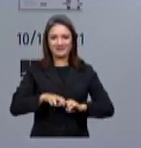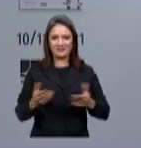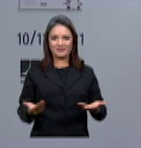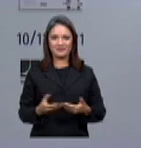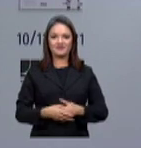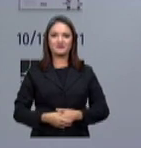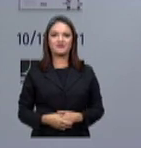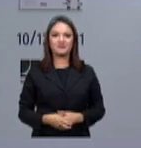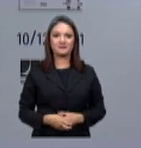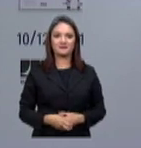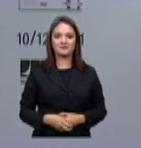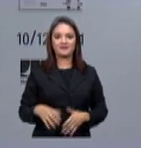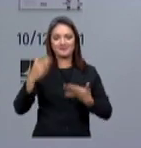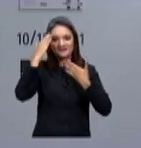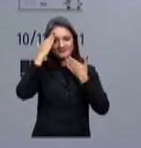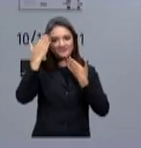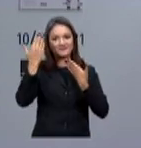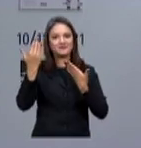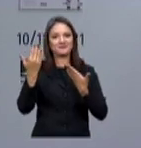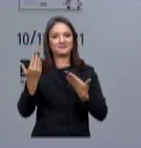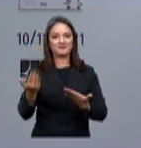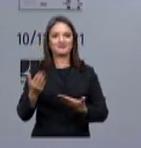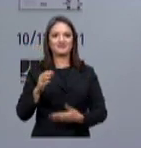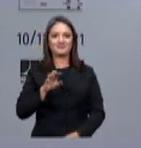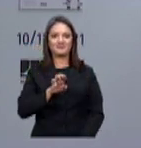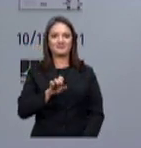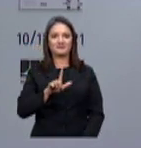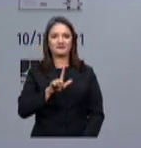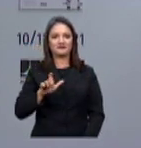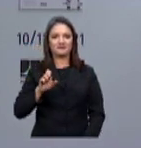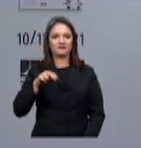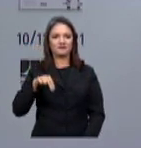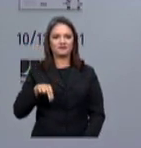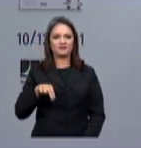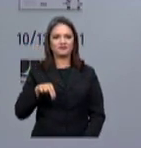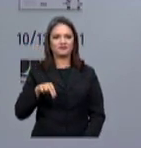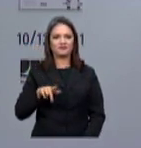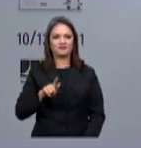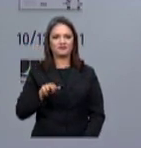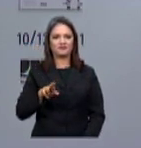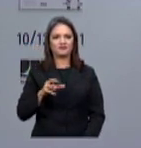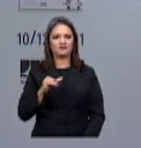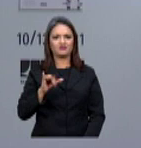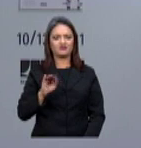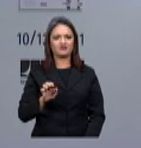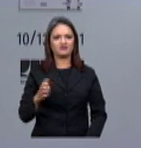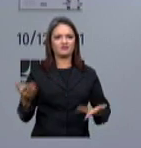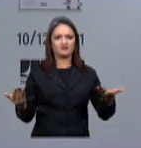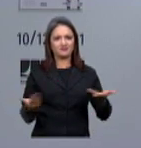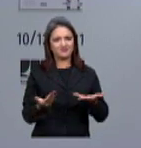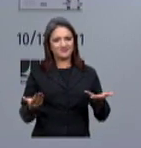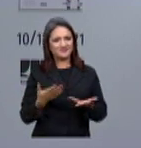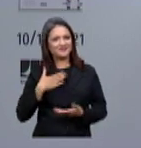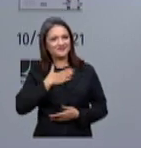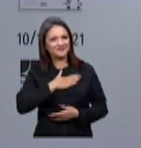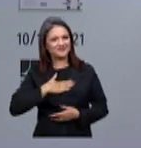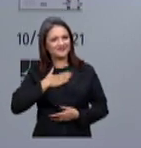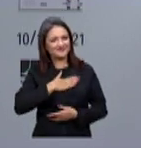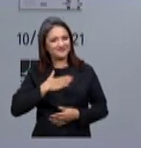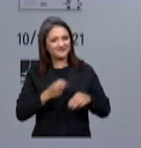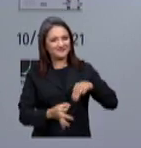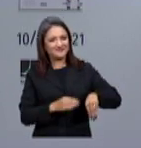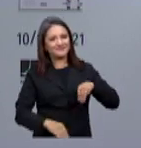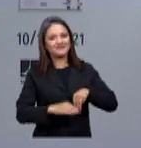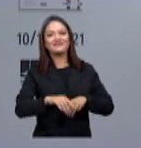é muito obrigada a ministra Ellen Grace eu passo a palavra tu muita alegria o início Visa Edson fachin